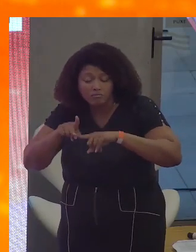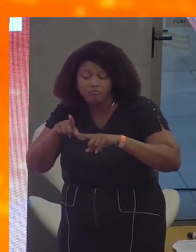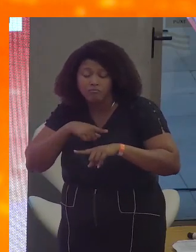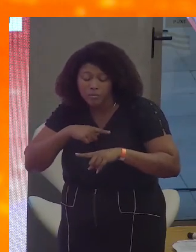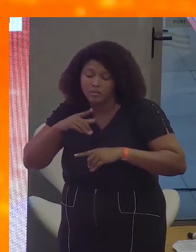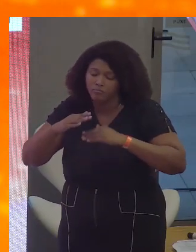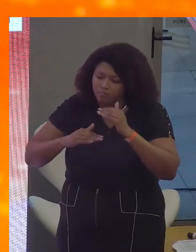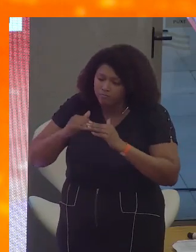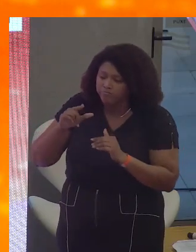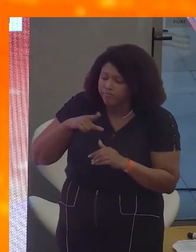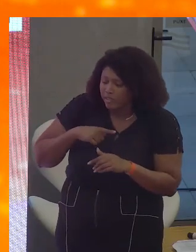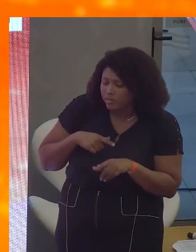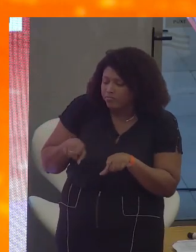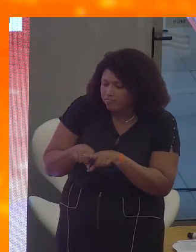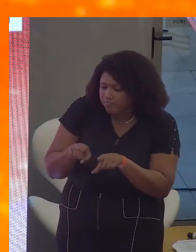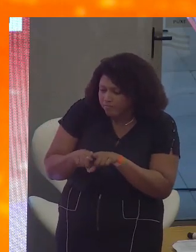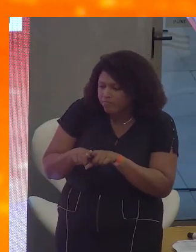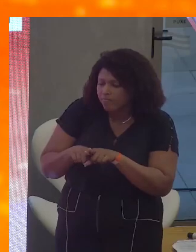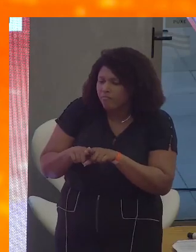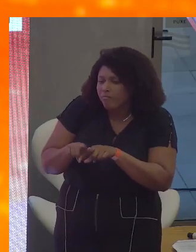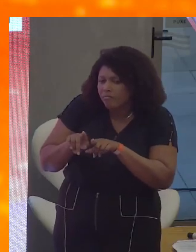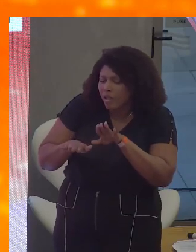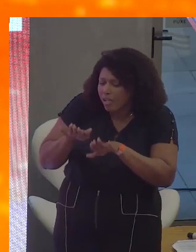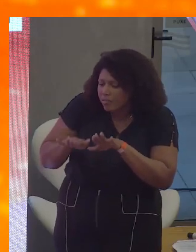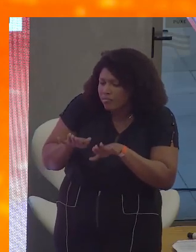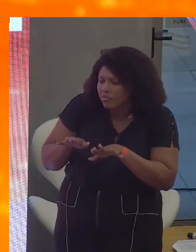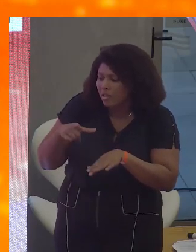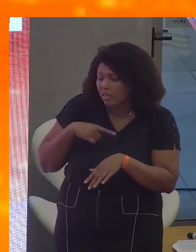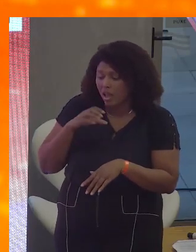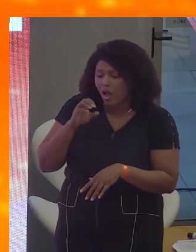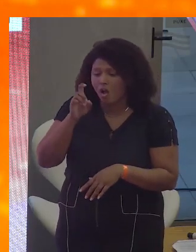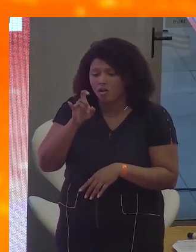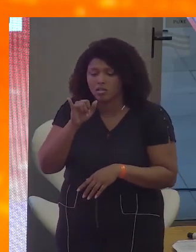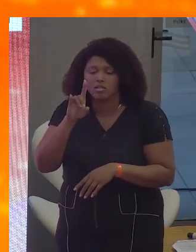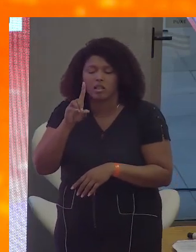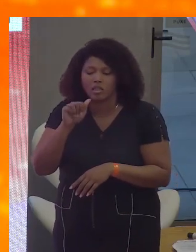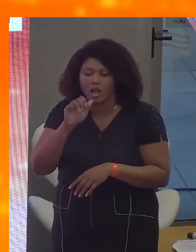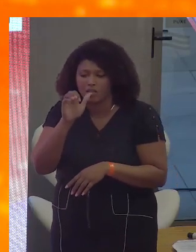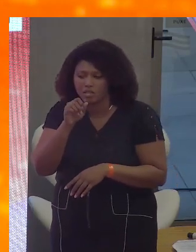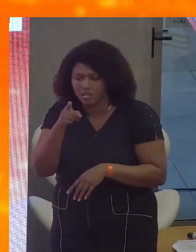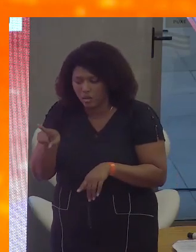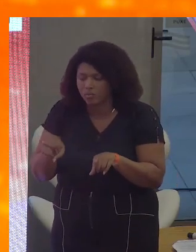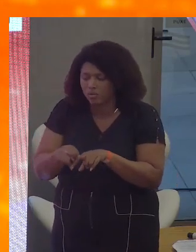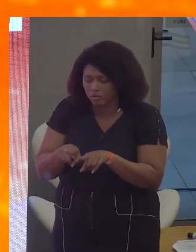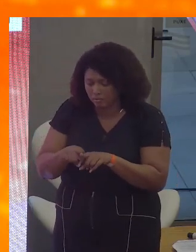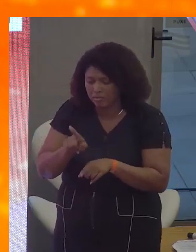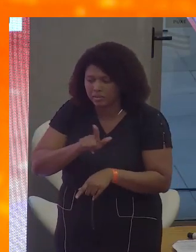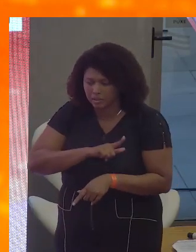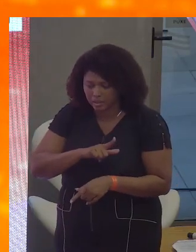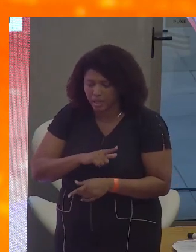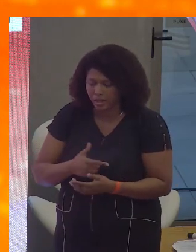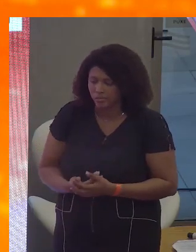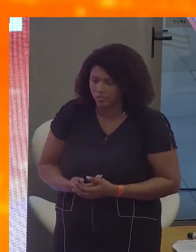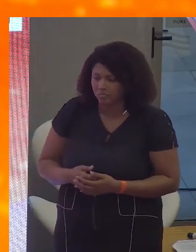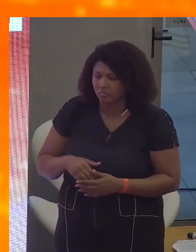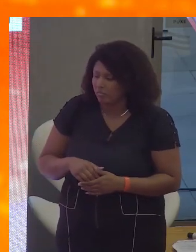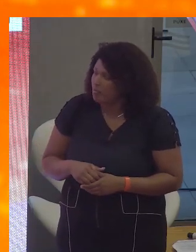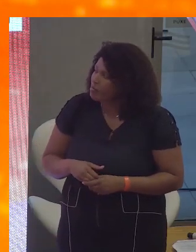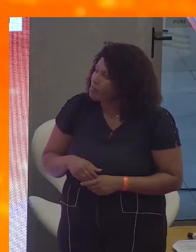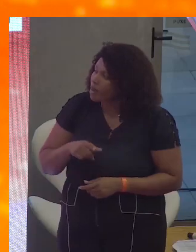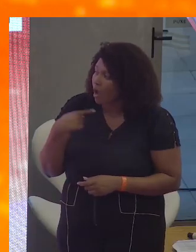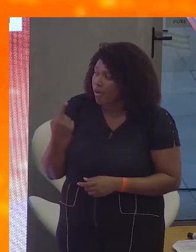elucidados, outros não totalmente elucidados, apesar das respostas terapêuticas serem confirmadas, mas a gente não